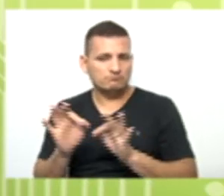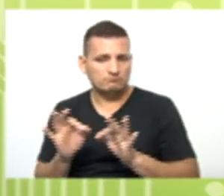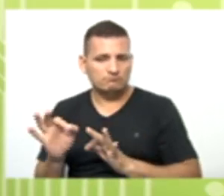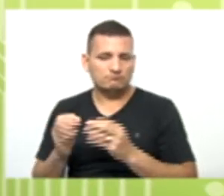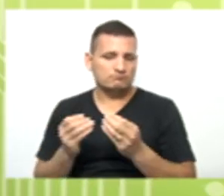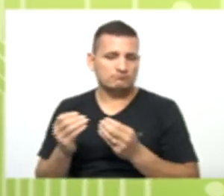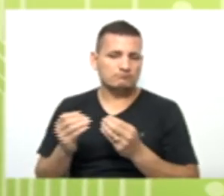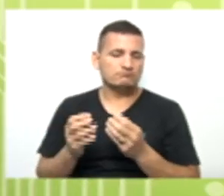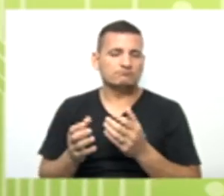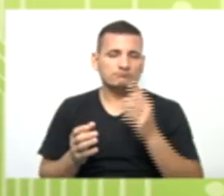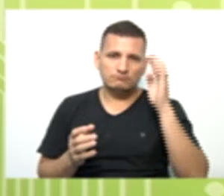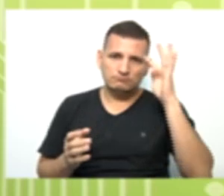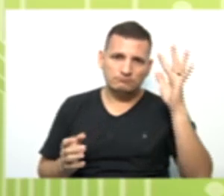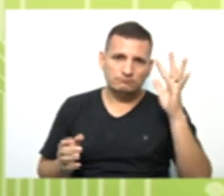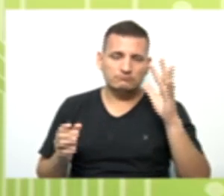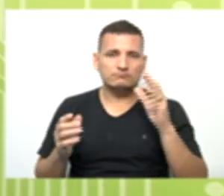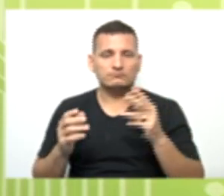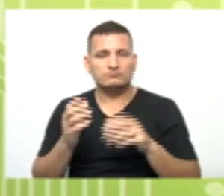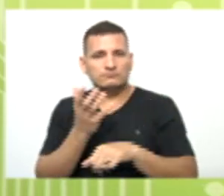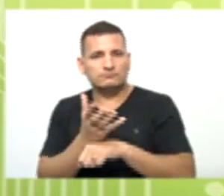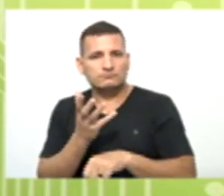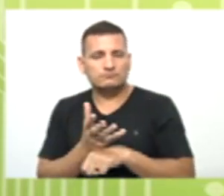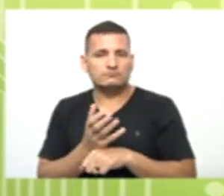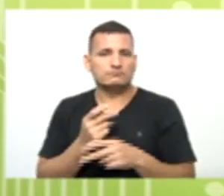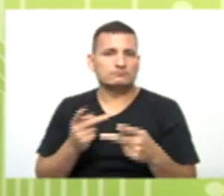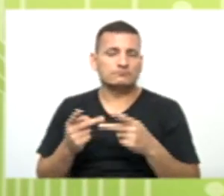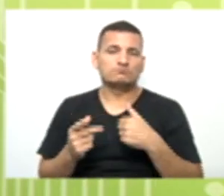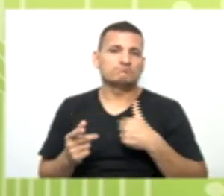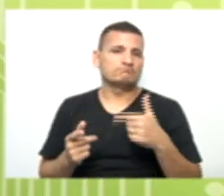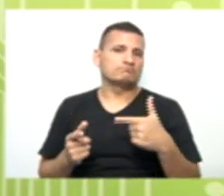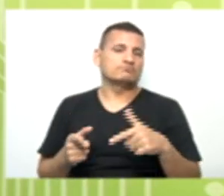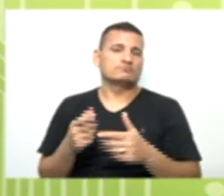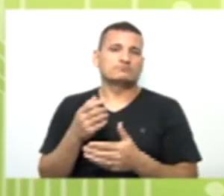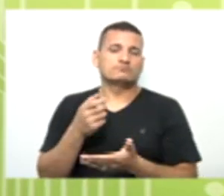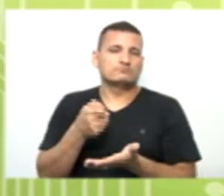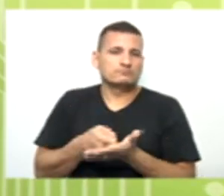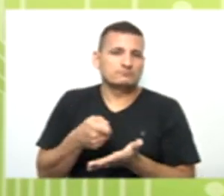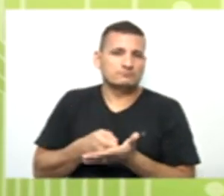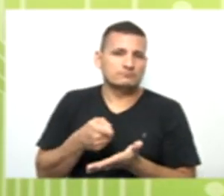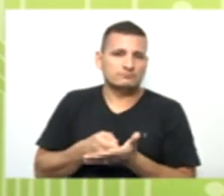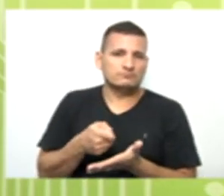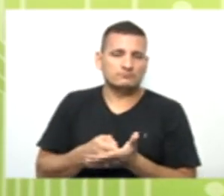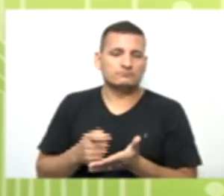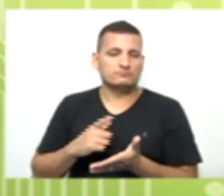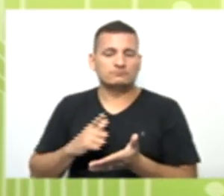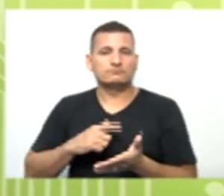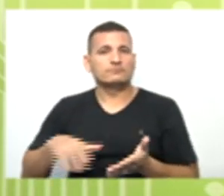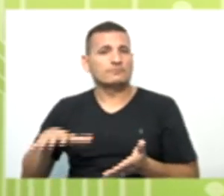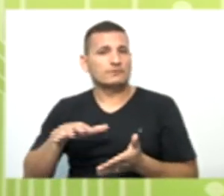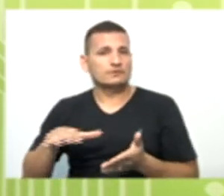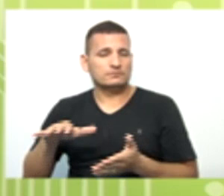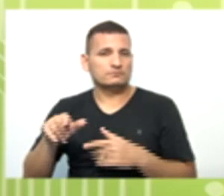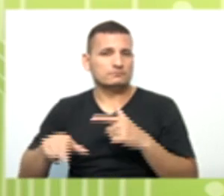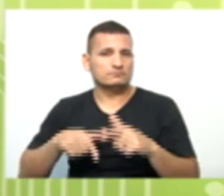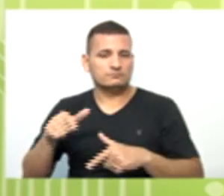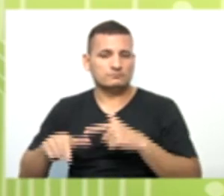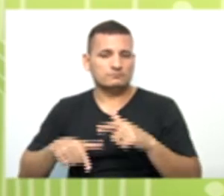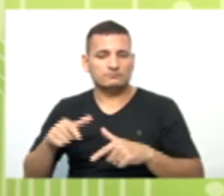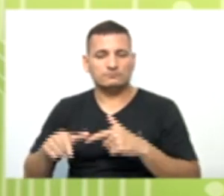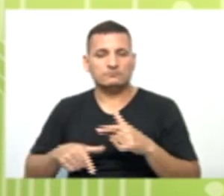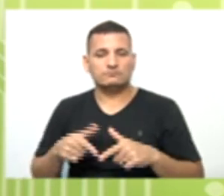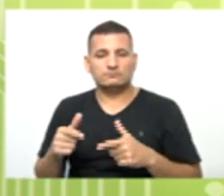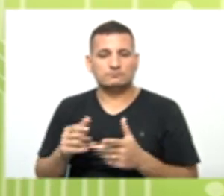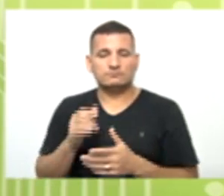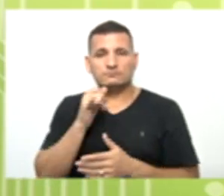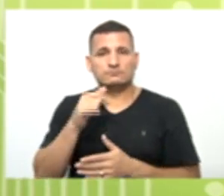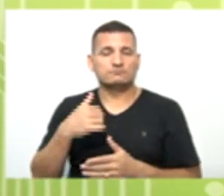projetos, não tendo aquela obrigatoriedade de ter um ambiente de trabalho se na